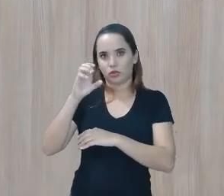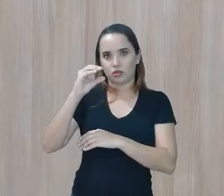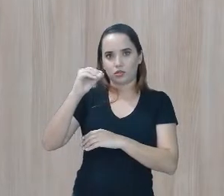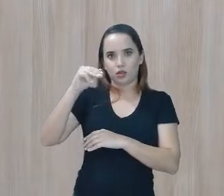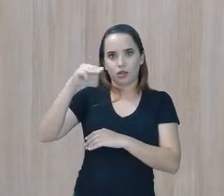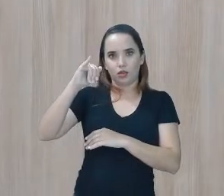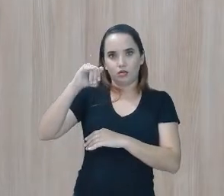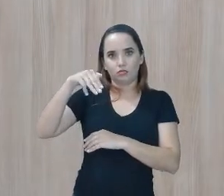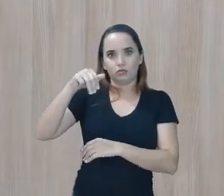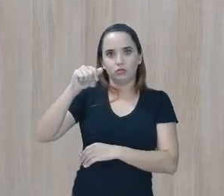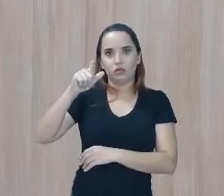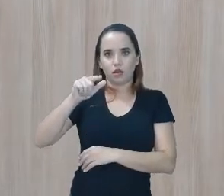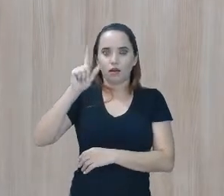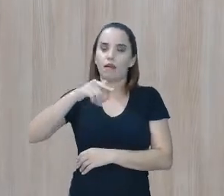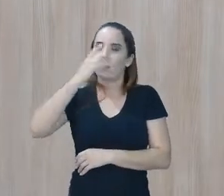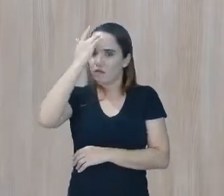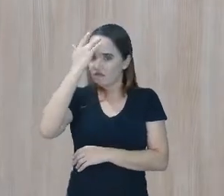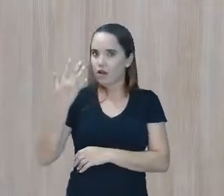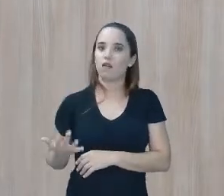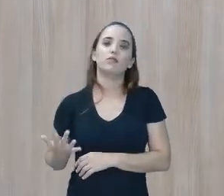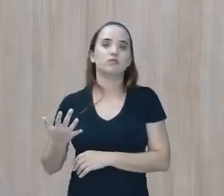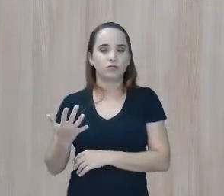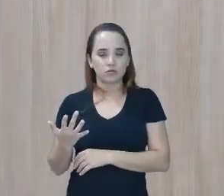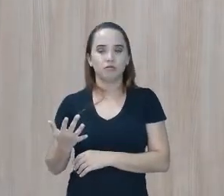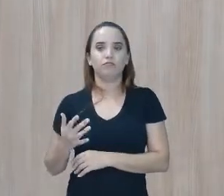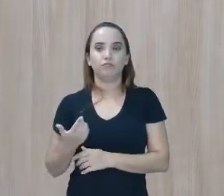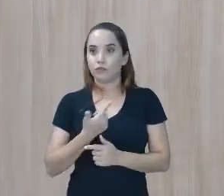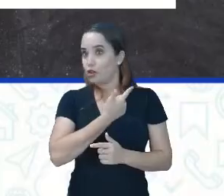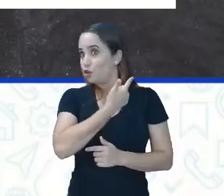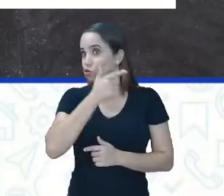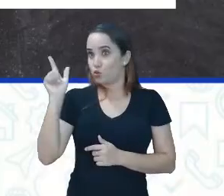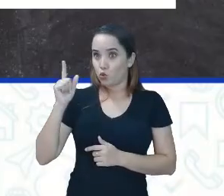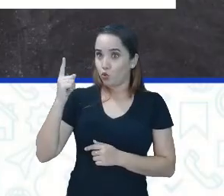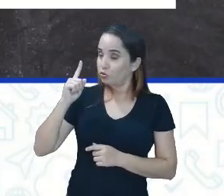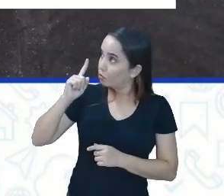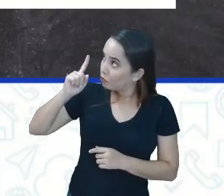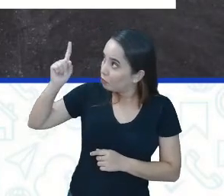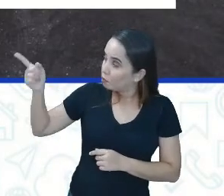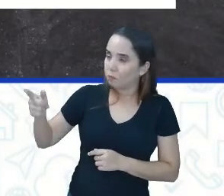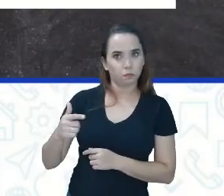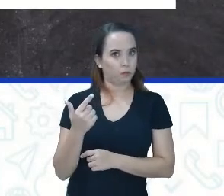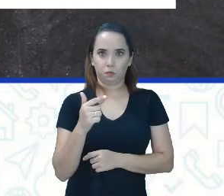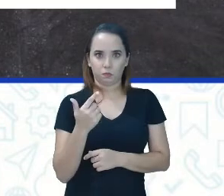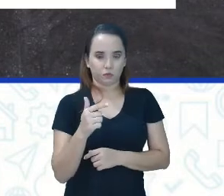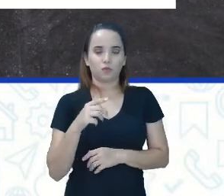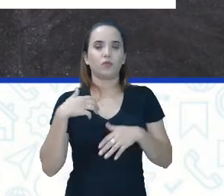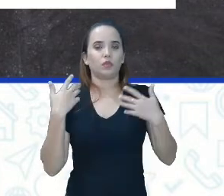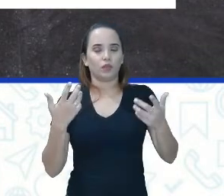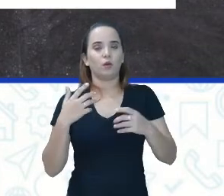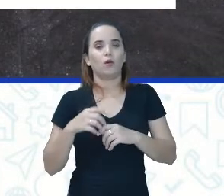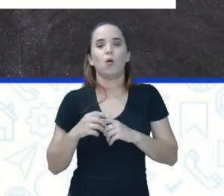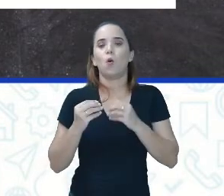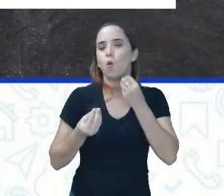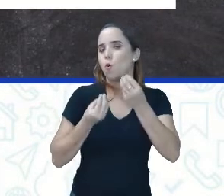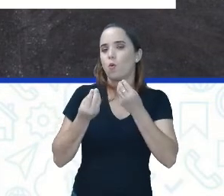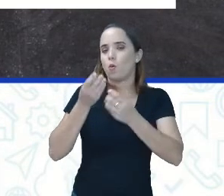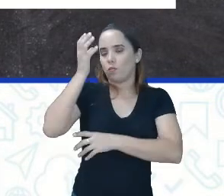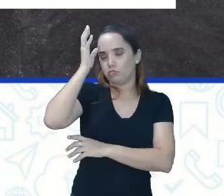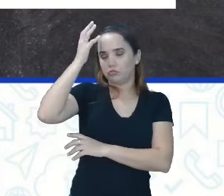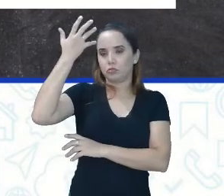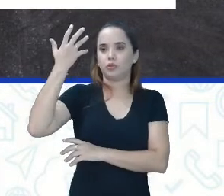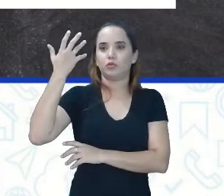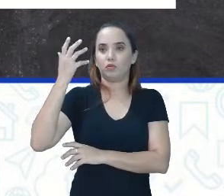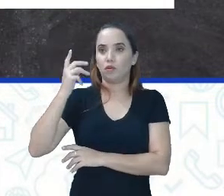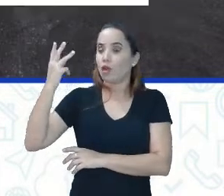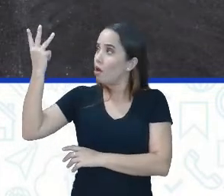fazer. Agora, as outras, elas não são frações decimais. O que é que eu posso fazer? Essas três aí eu já